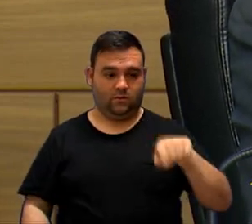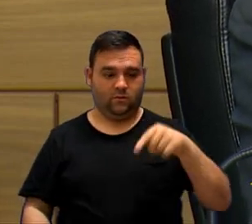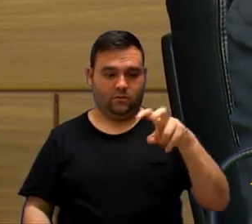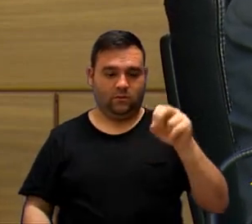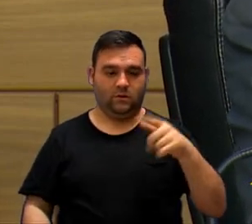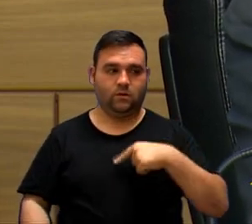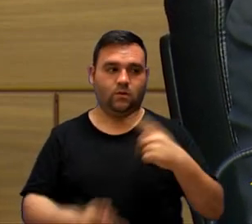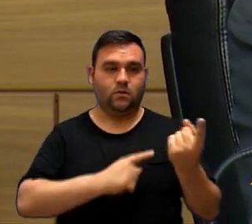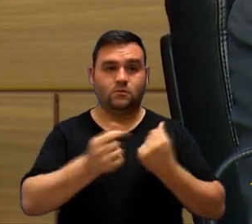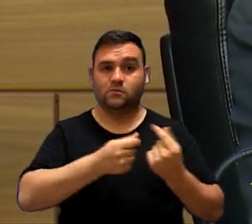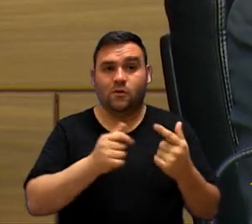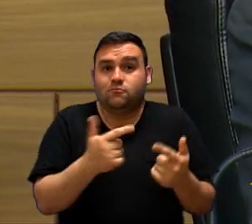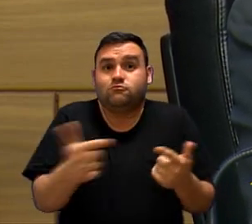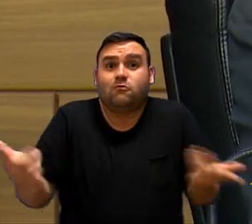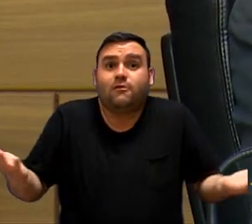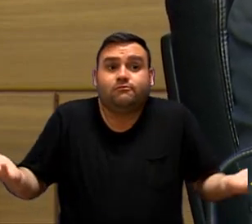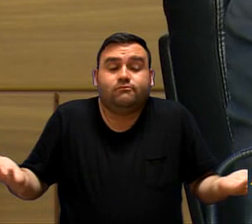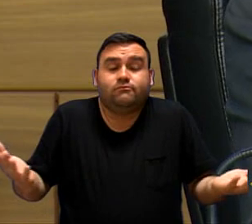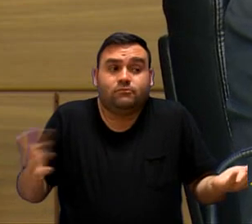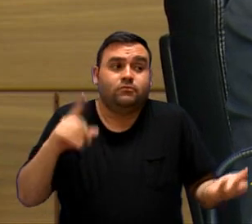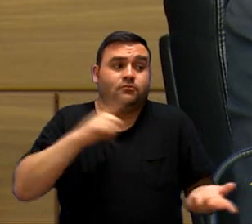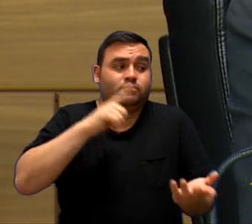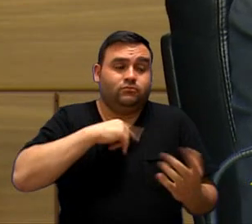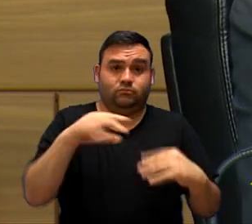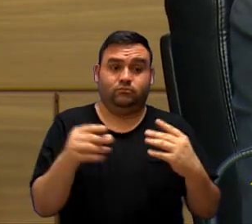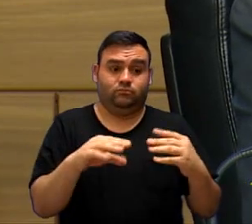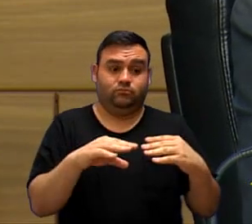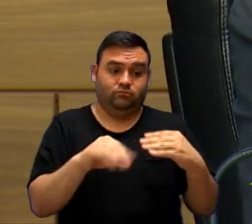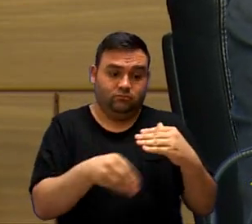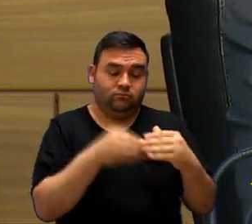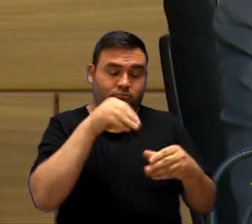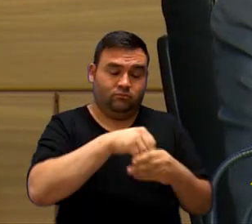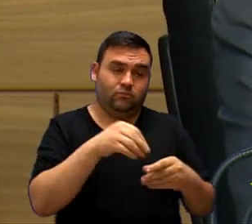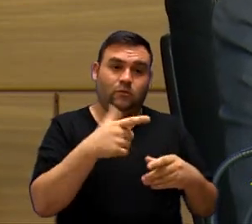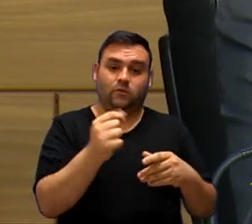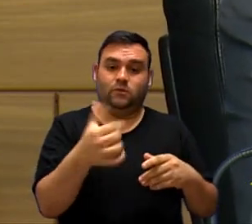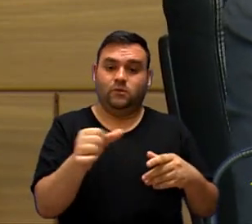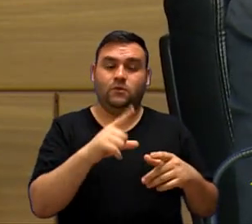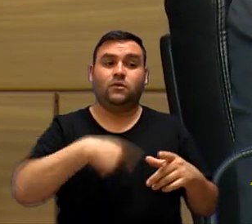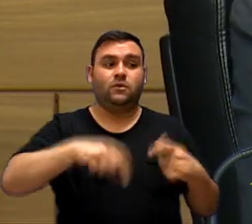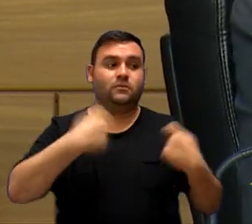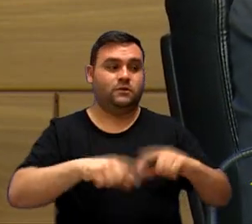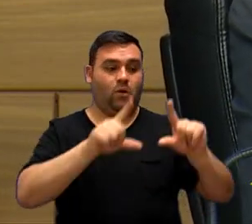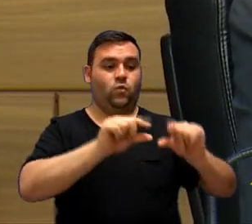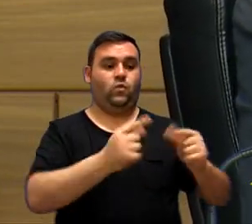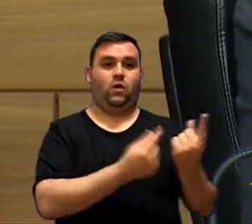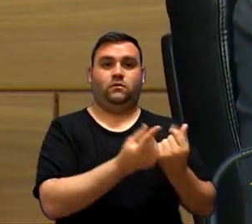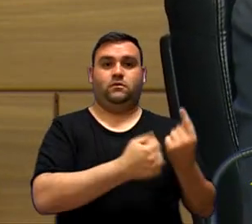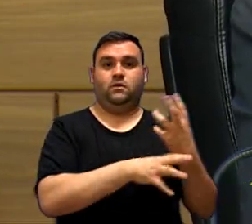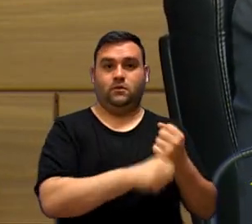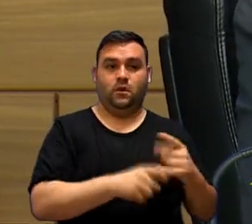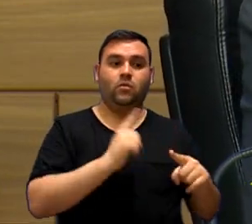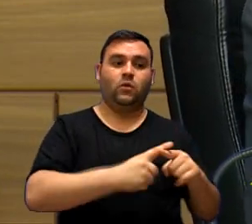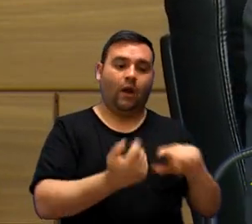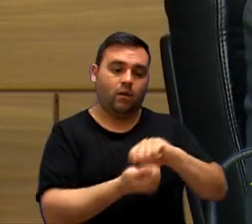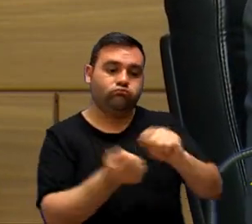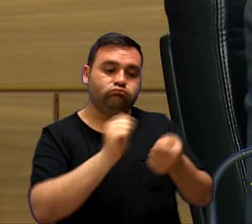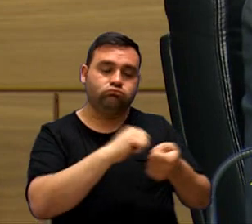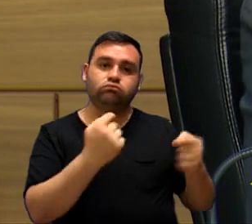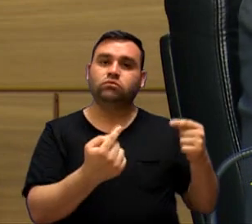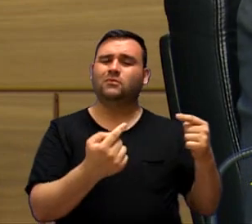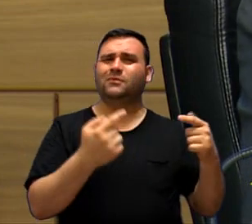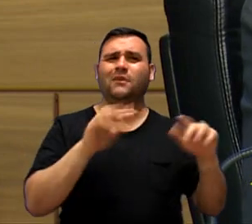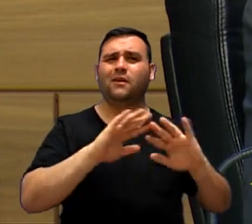da economia, não cresceu. E isso está dentro do orçamento 2019. Se não cresceu, nós temos que diminuir o orçamento para adequá-lo.